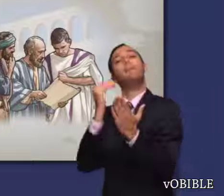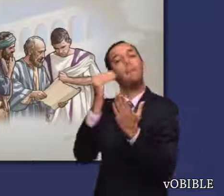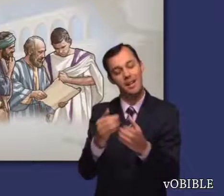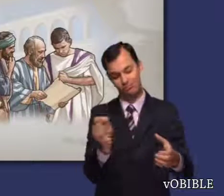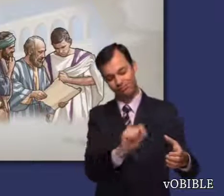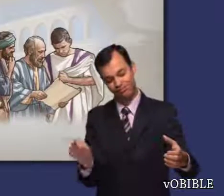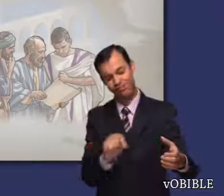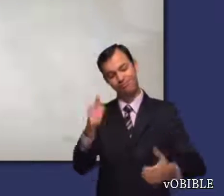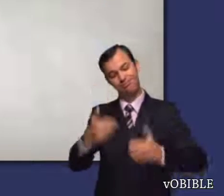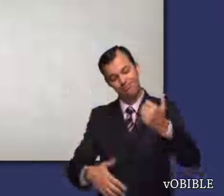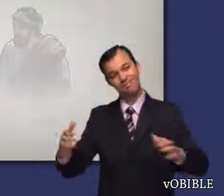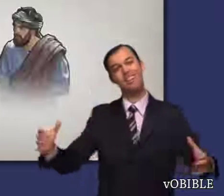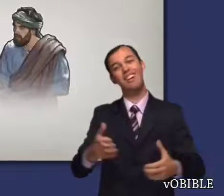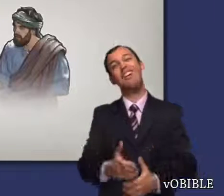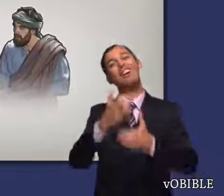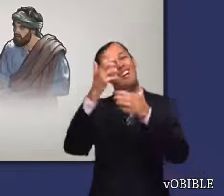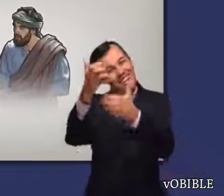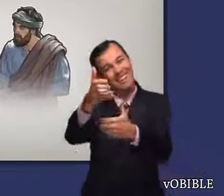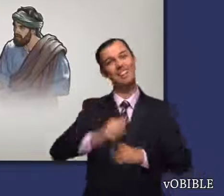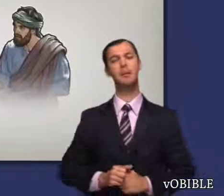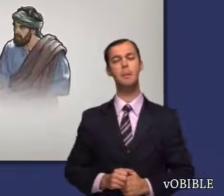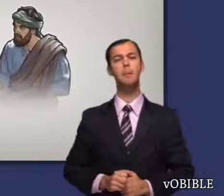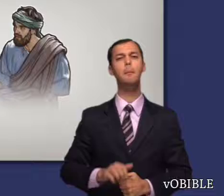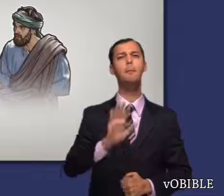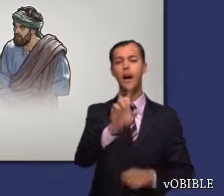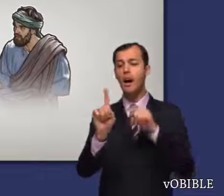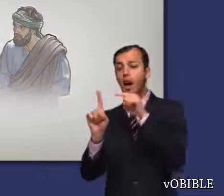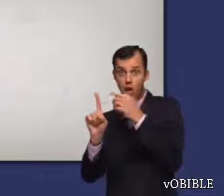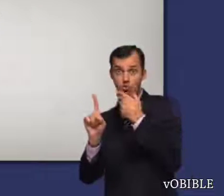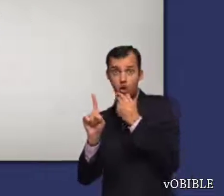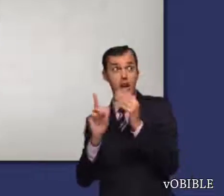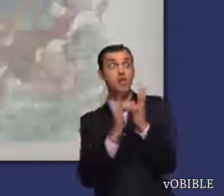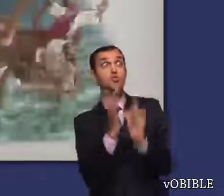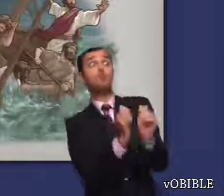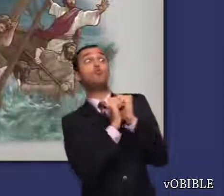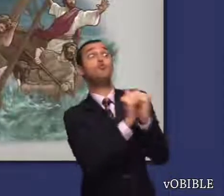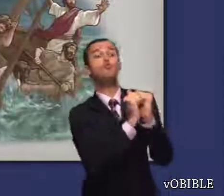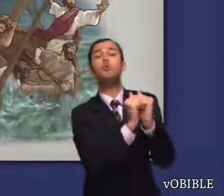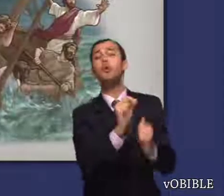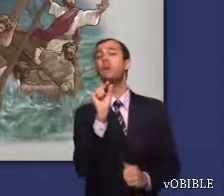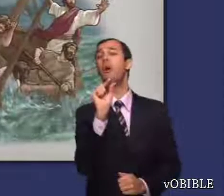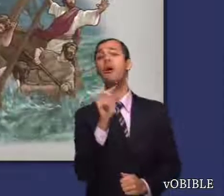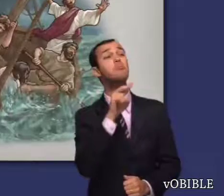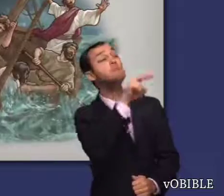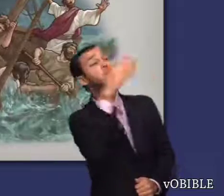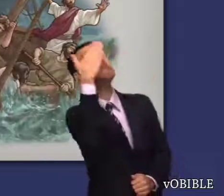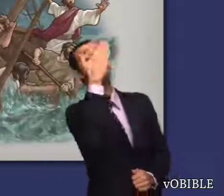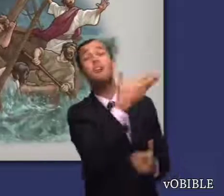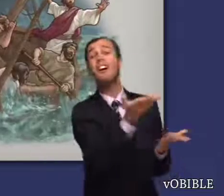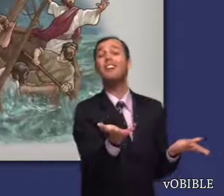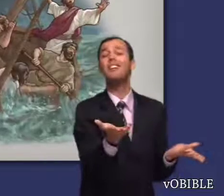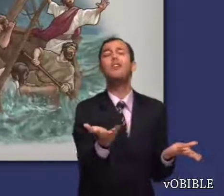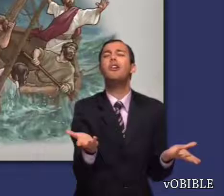romanos. A maior parte das informações do livro de Marcos deve ter vindo de Pedro, que presenciou quase todos